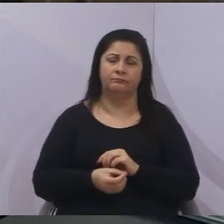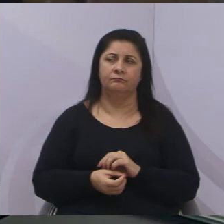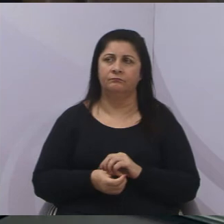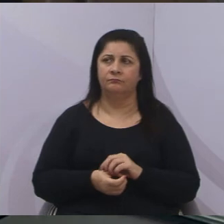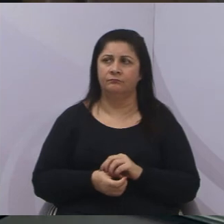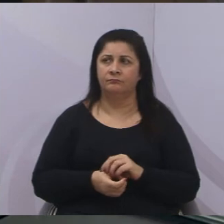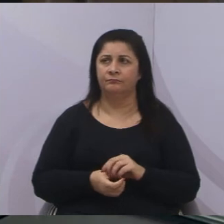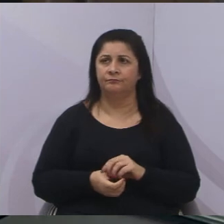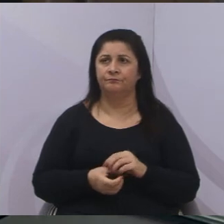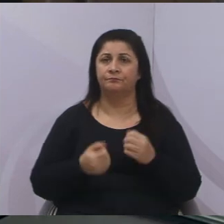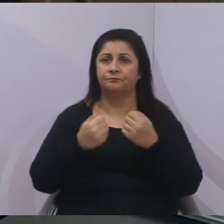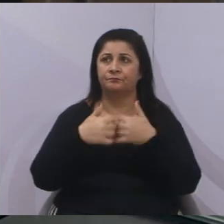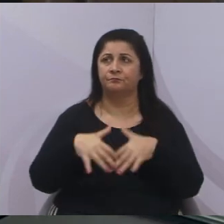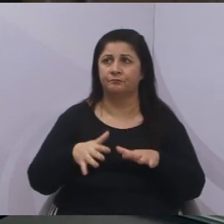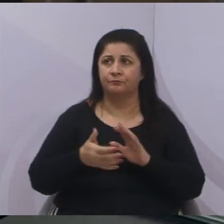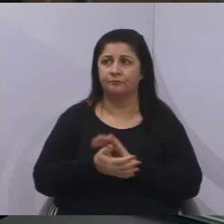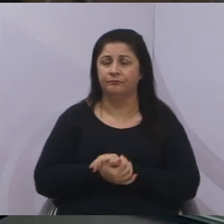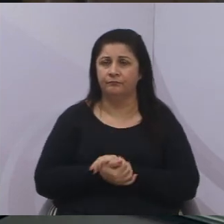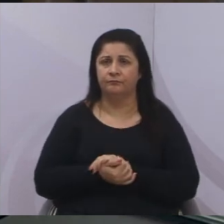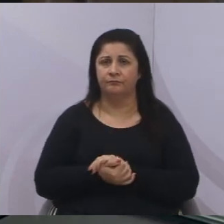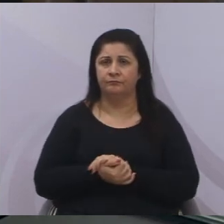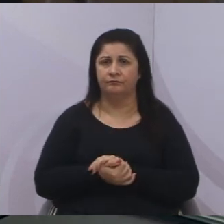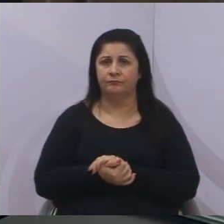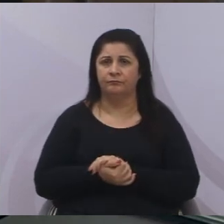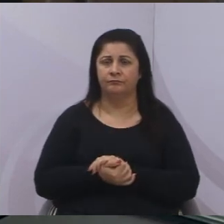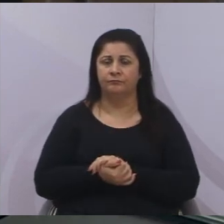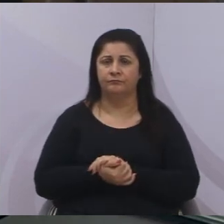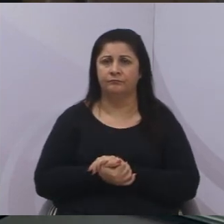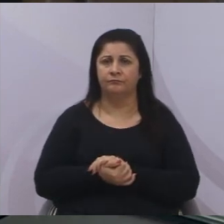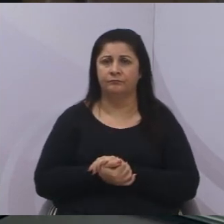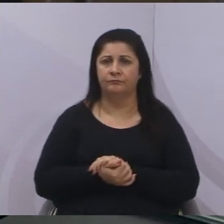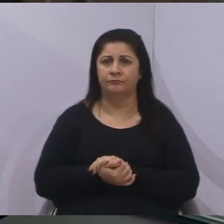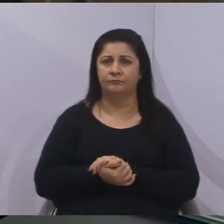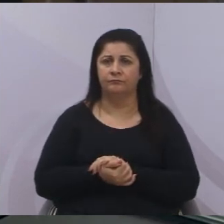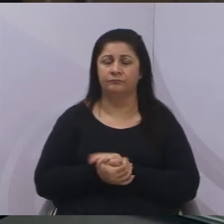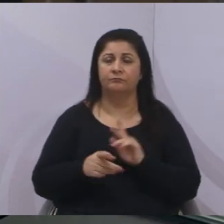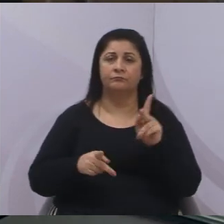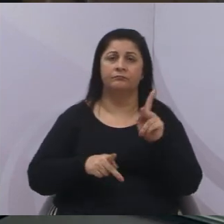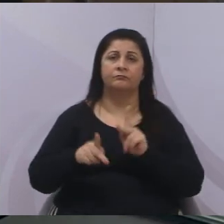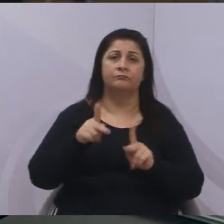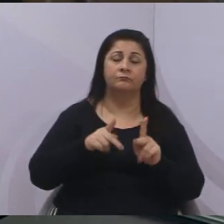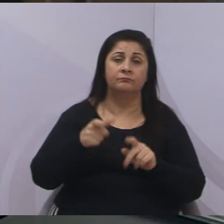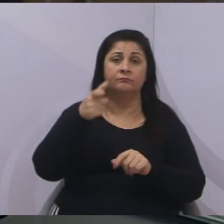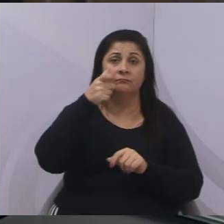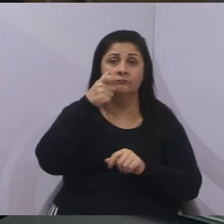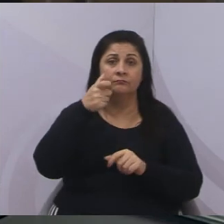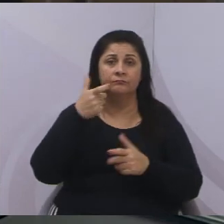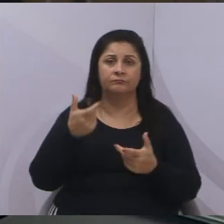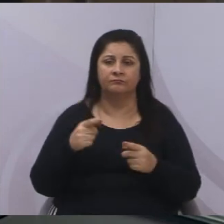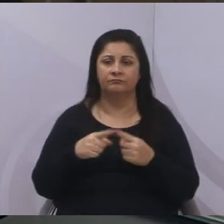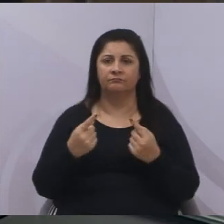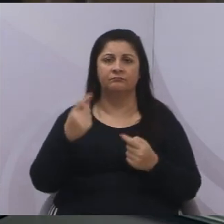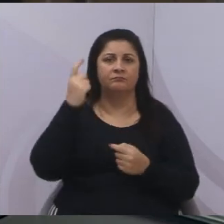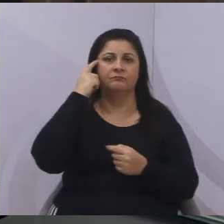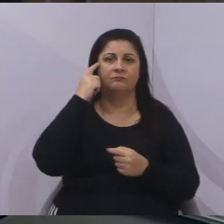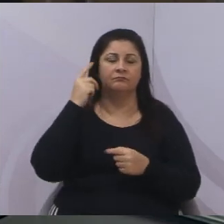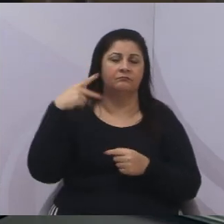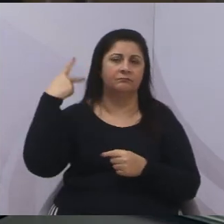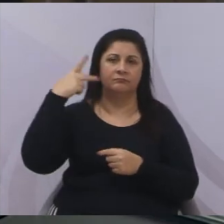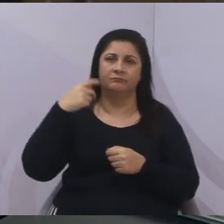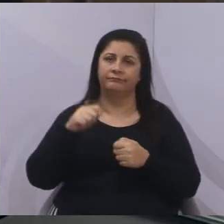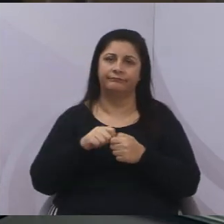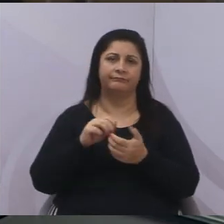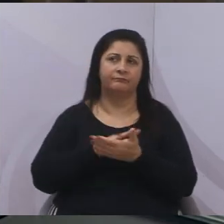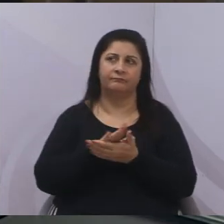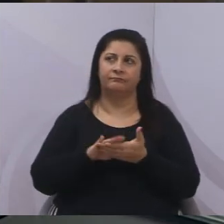isso. Então, ela está vendo as contas, mas ela ainda fala que nós não fazemos nada. O que